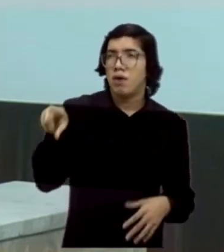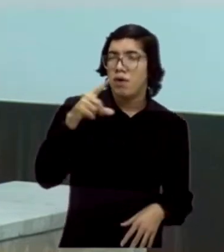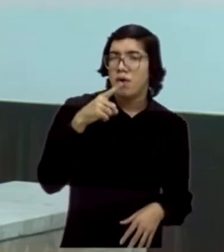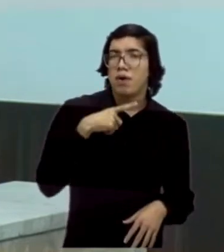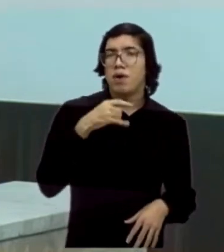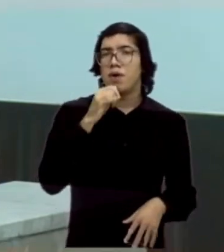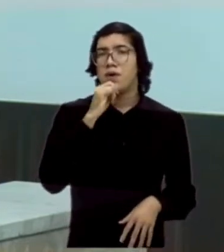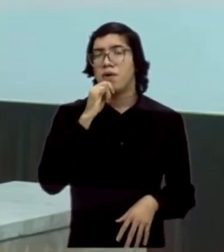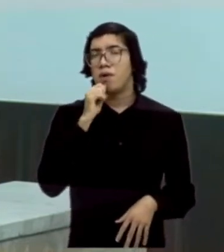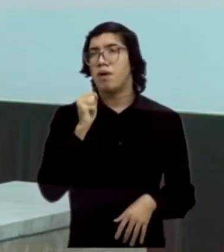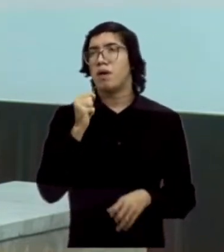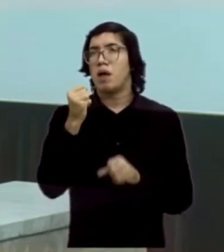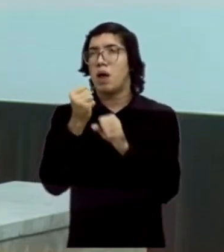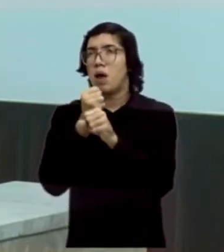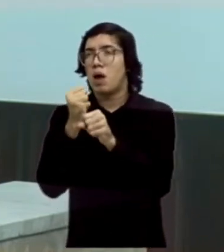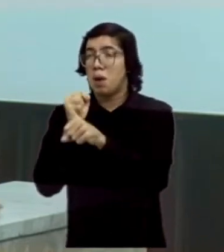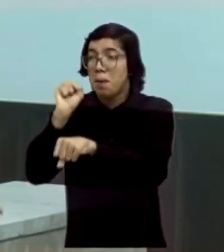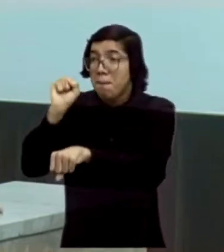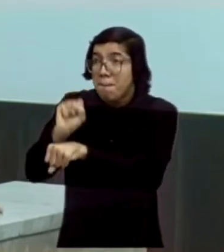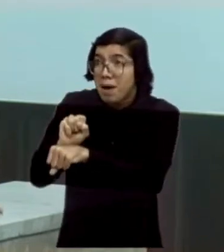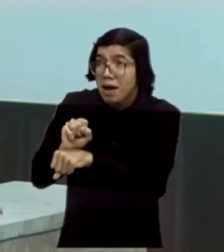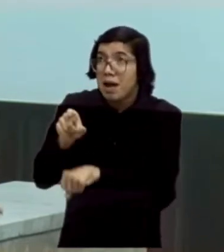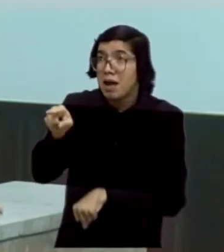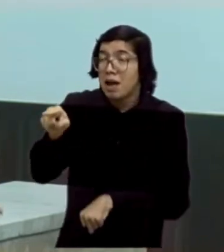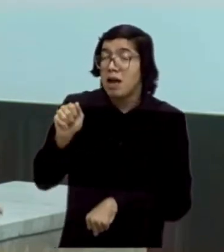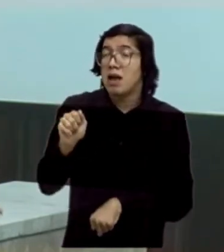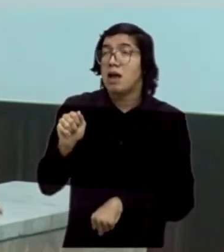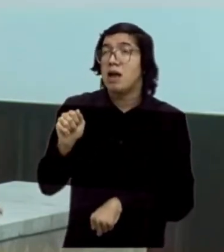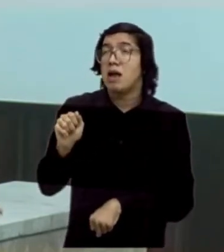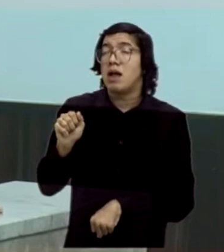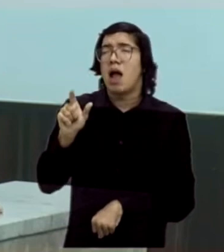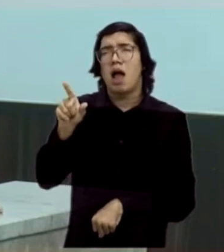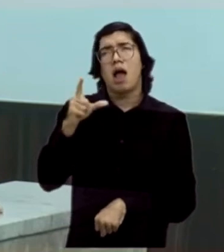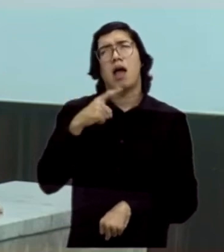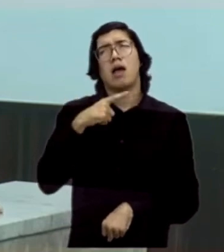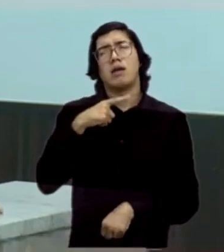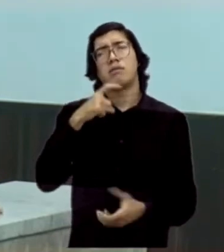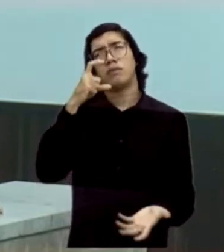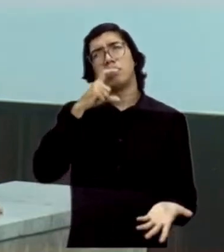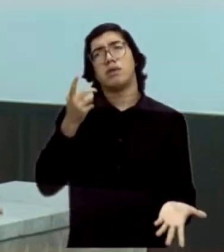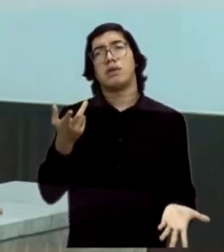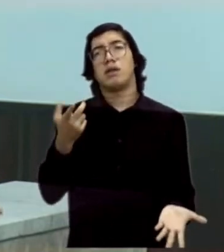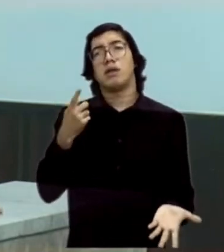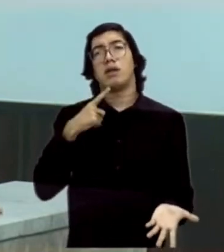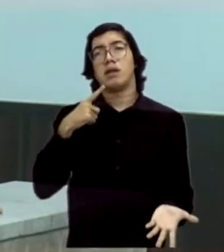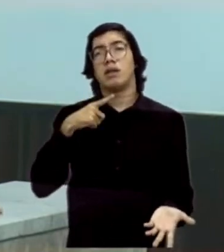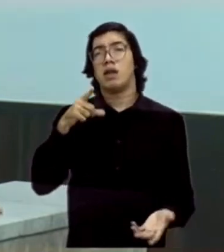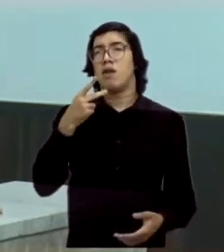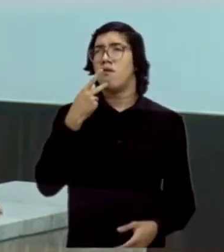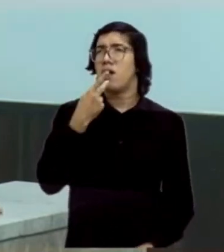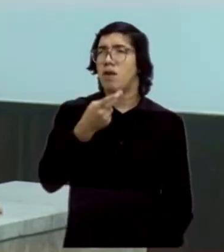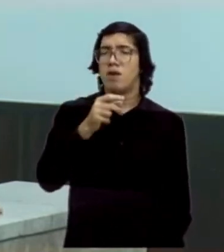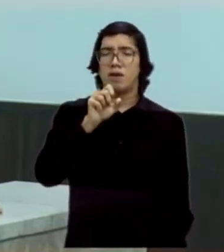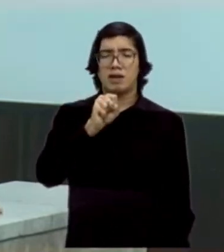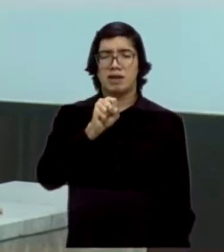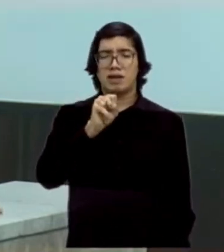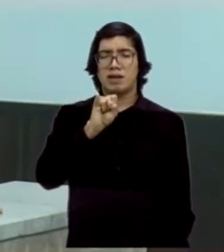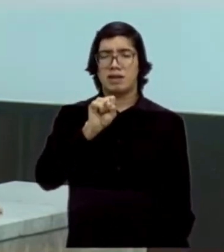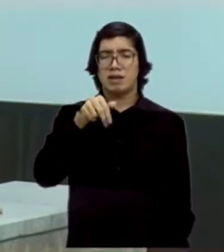tudo até com recurso próprio, o governo federal que está devendo. Essa de não ser inscrito no SINEC não é